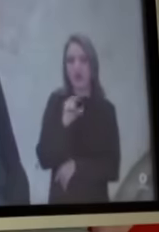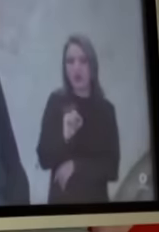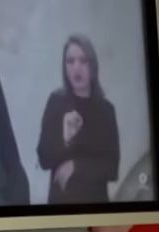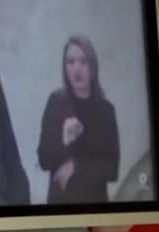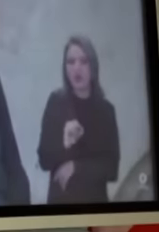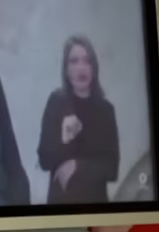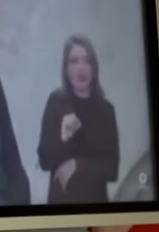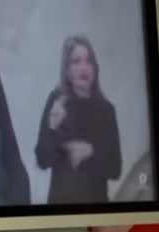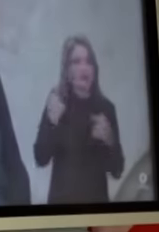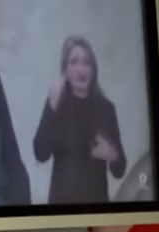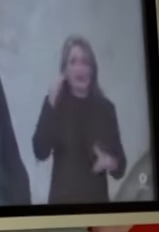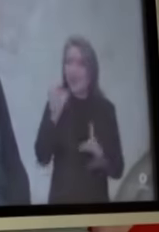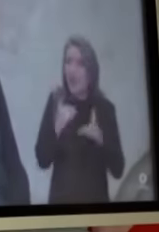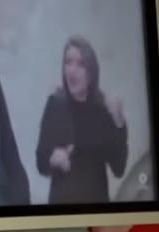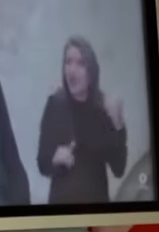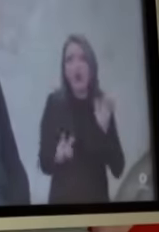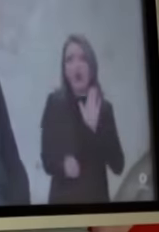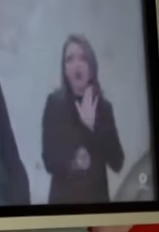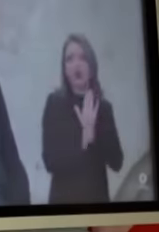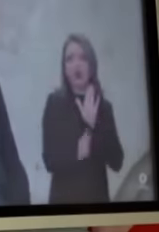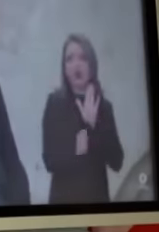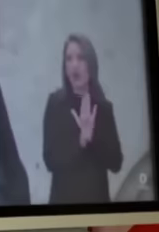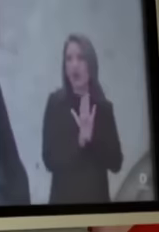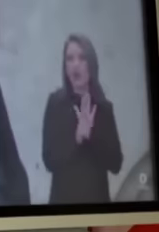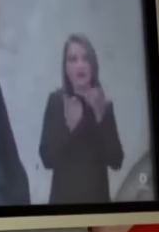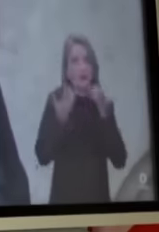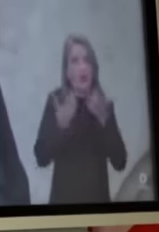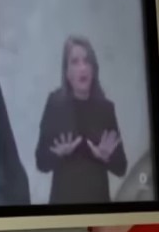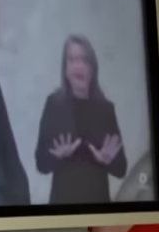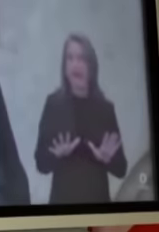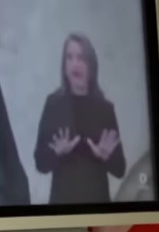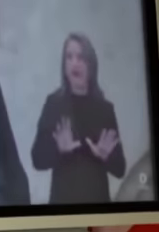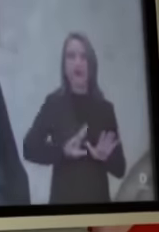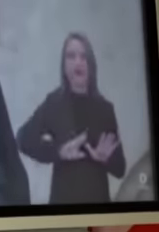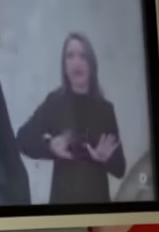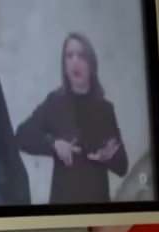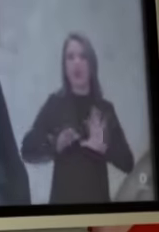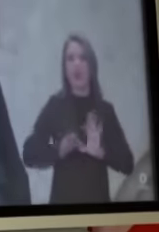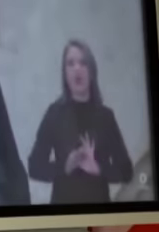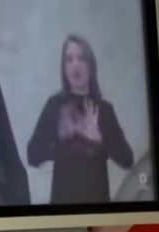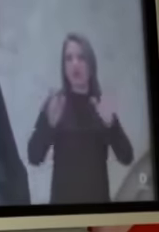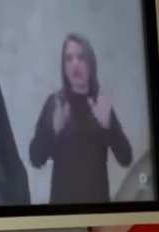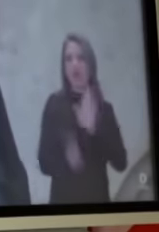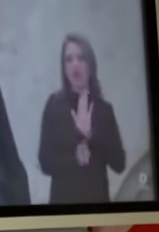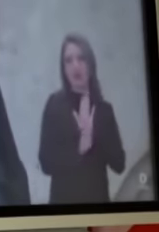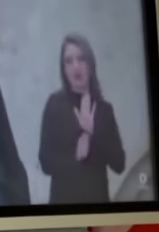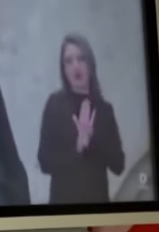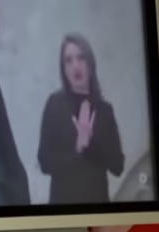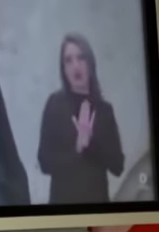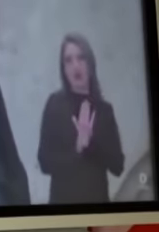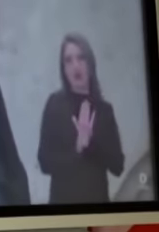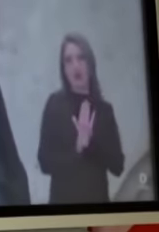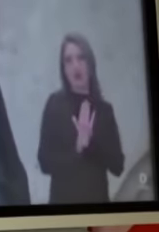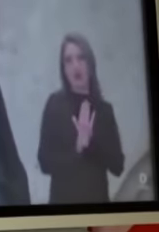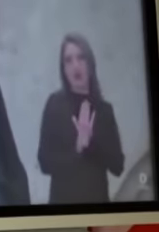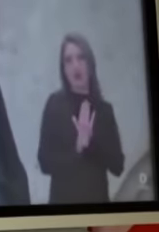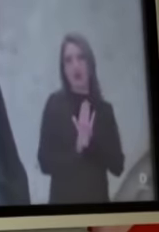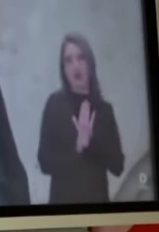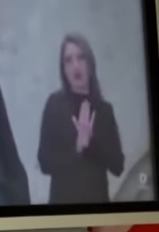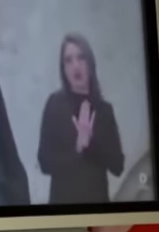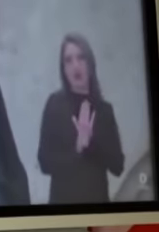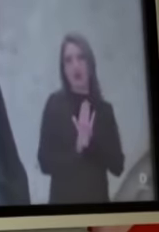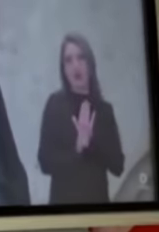drogas ilícitas e que nós não estamos decidindo legalização de drogas. E, portanto, ele é que... Aqui, pessoal,